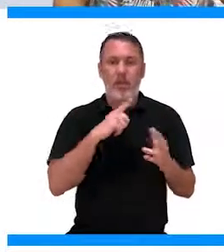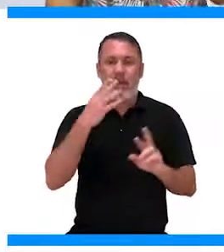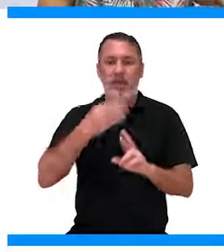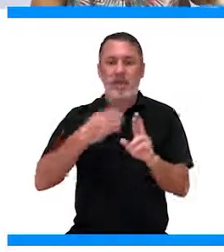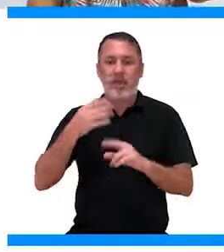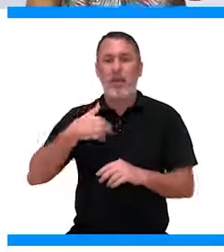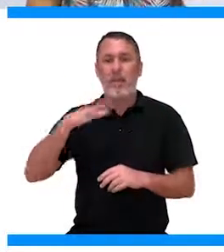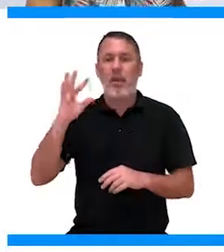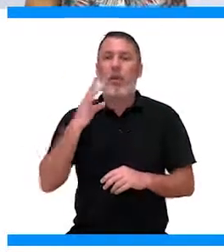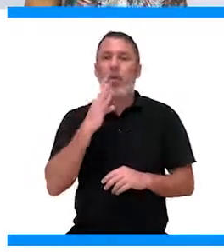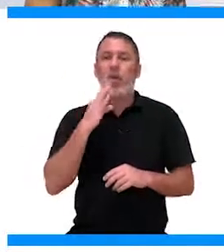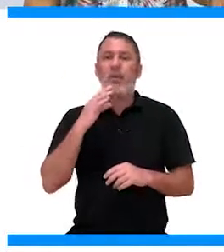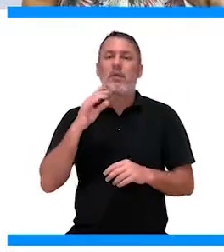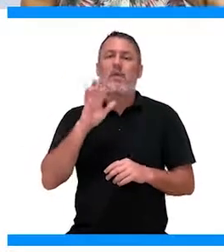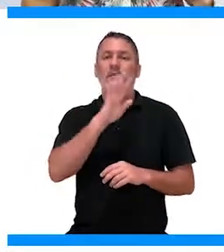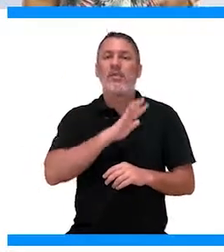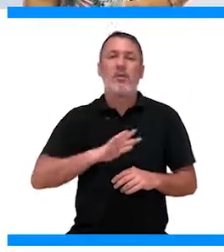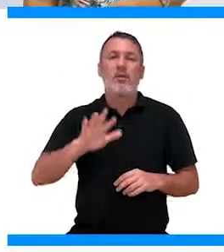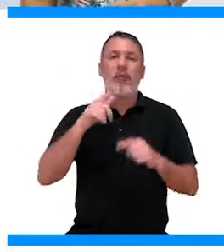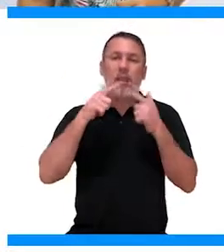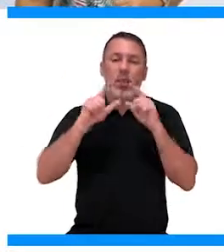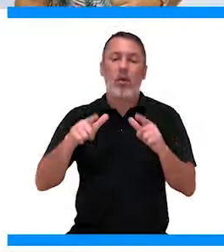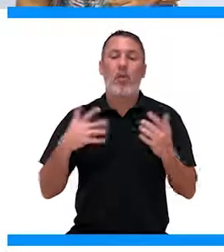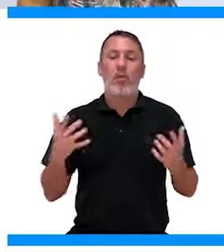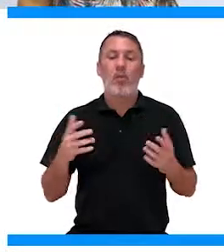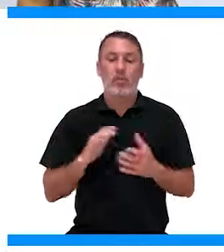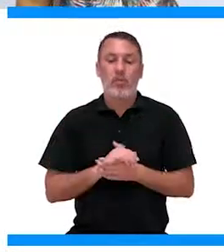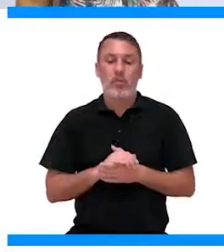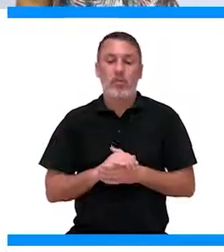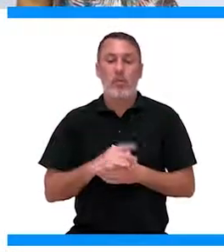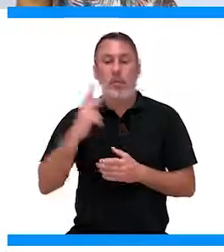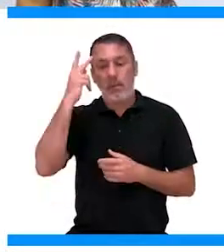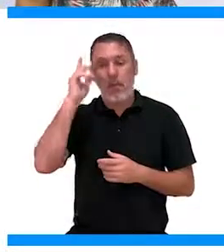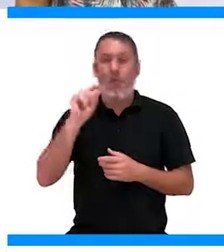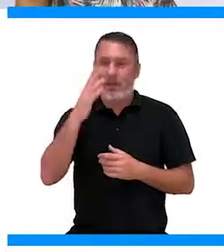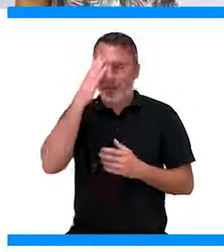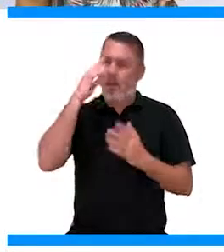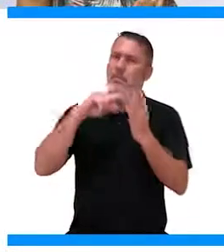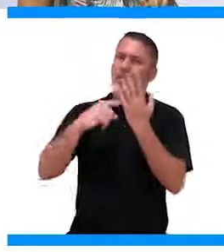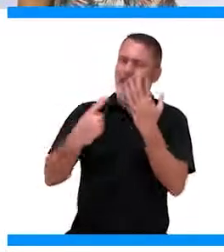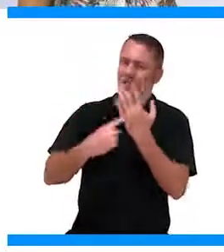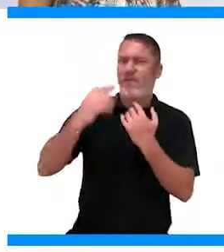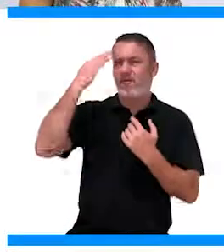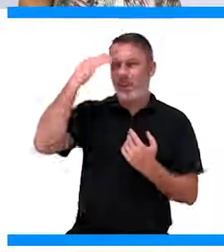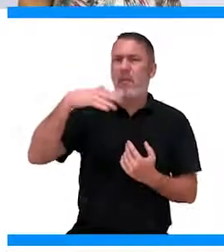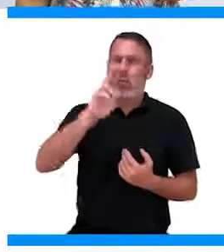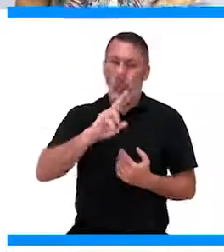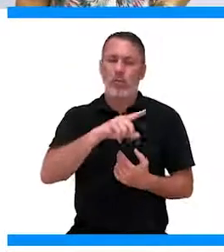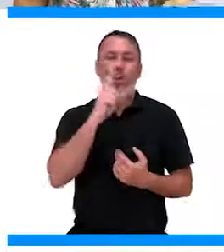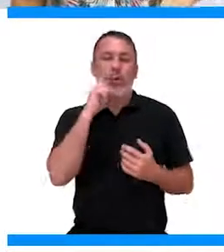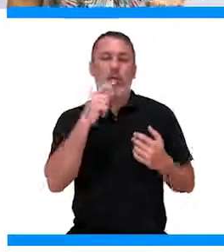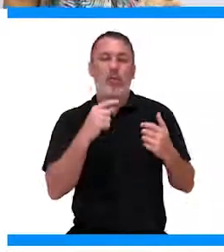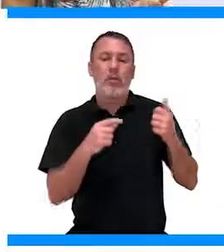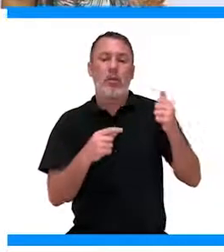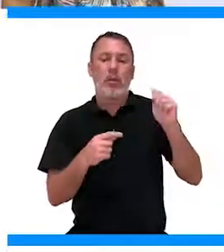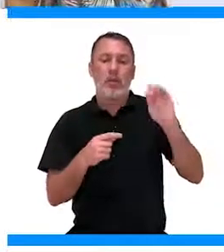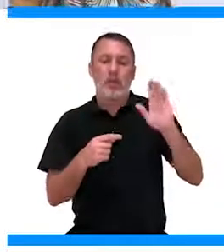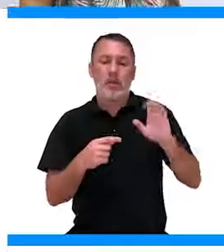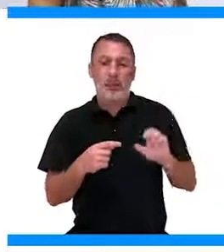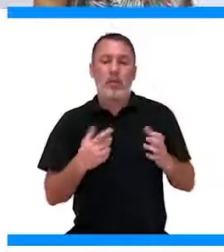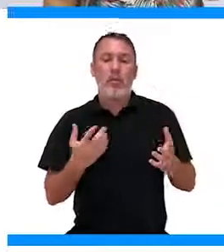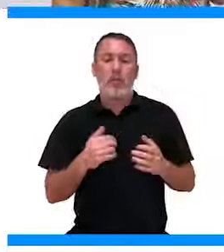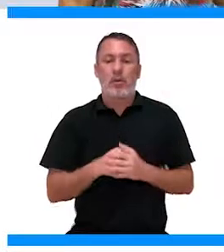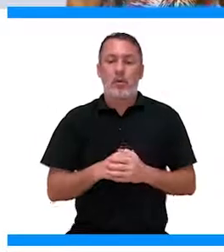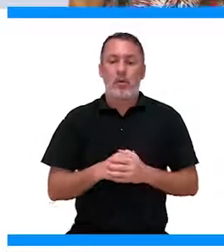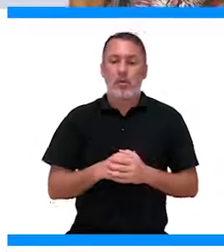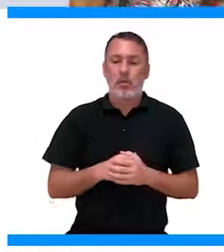faz referência a uma das mais conhecidas figuras de linguagem, para, que é metáfora, a gente já viu que ela é muito conhecida.